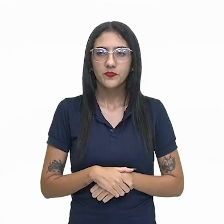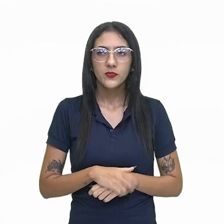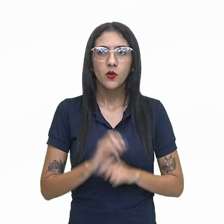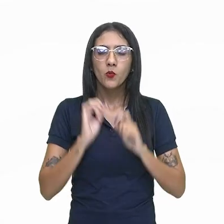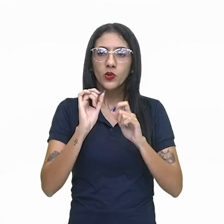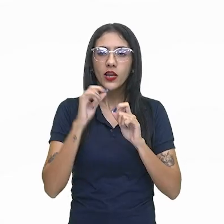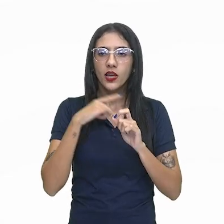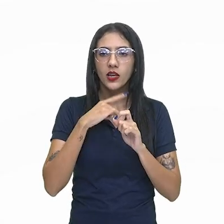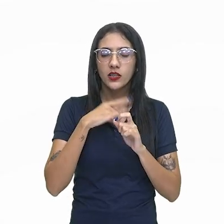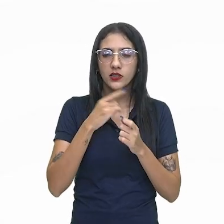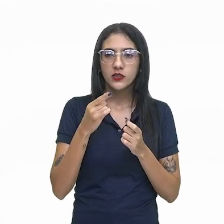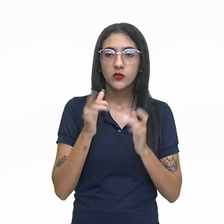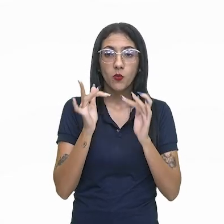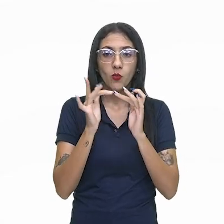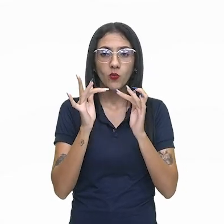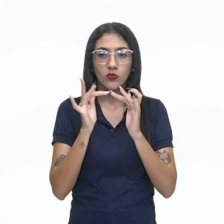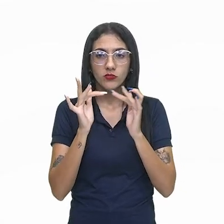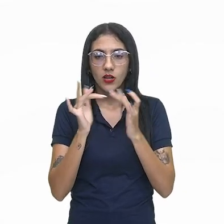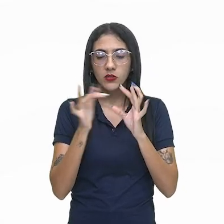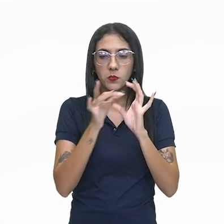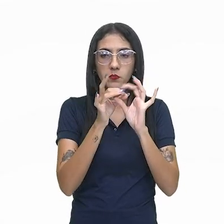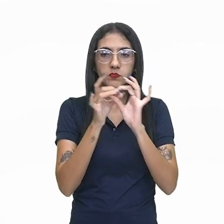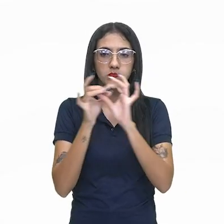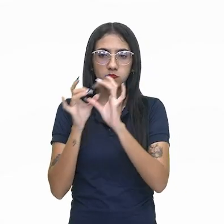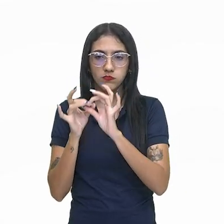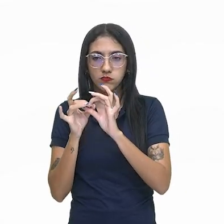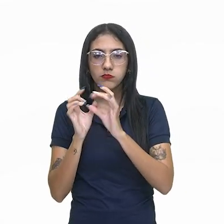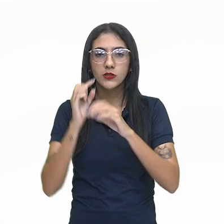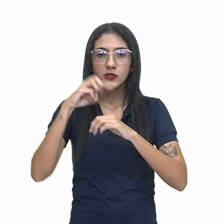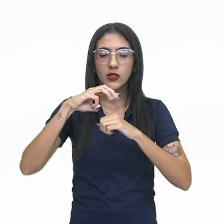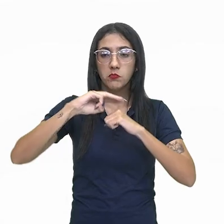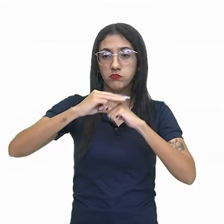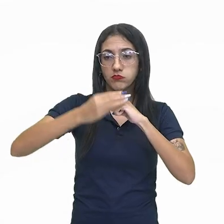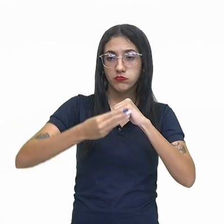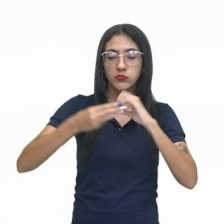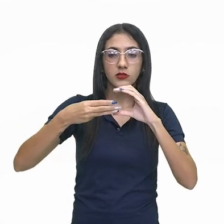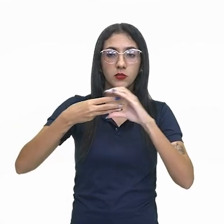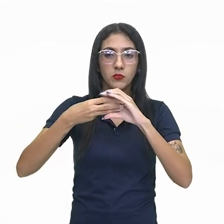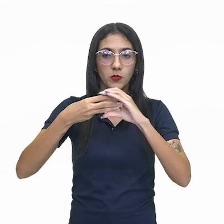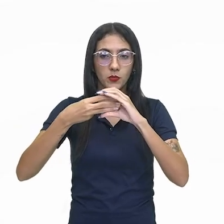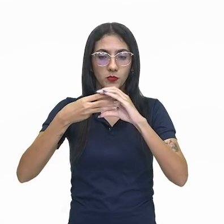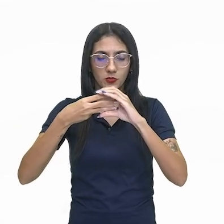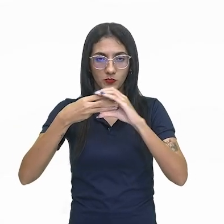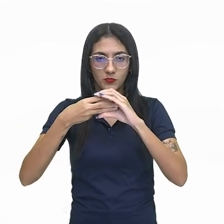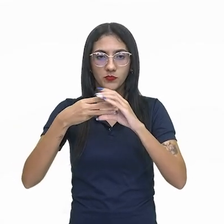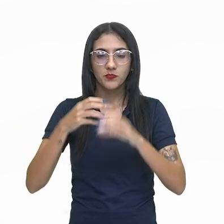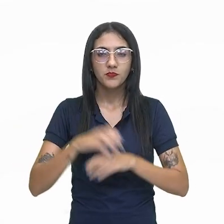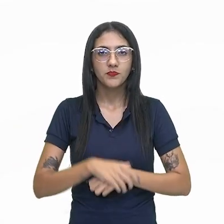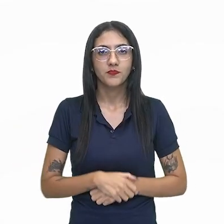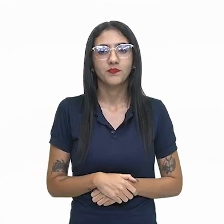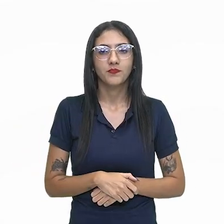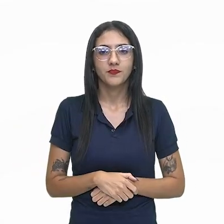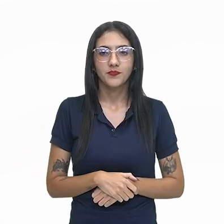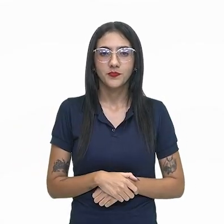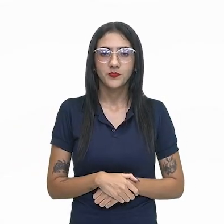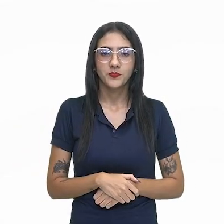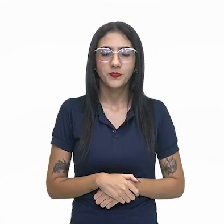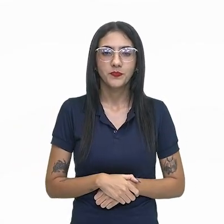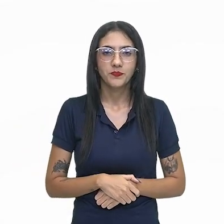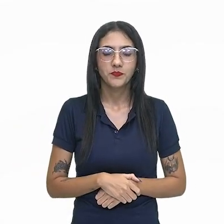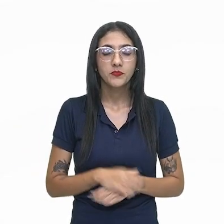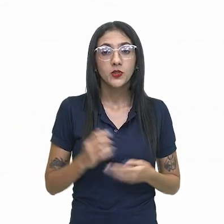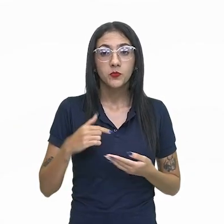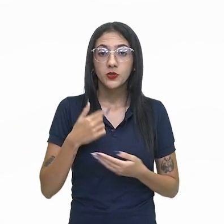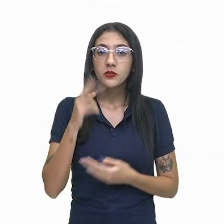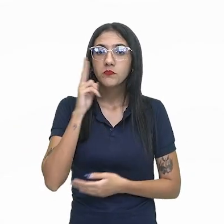respeito à ligação química entre essas estruturas e a camada bilipídica. Para a gente